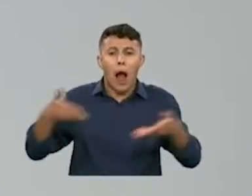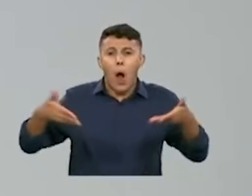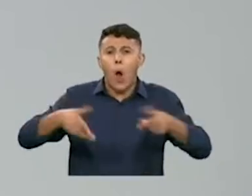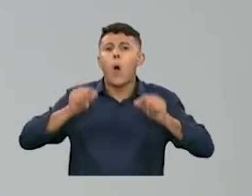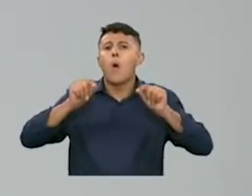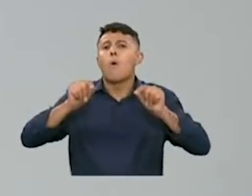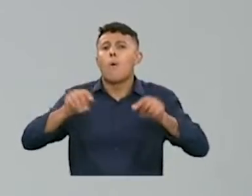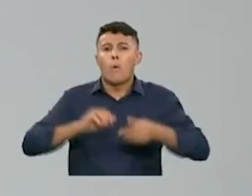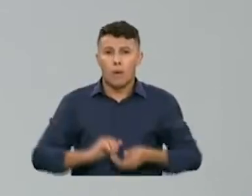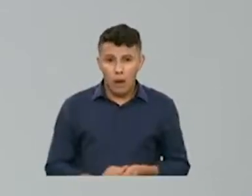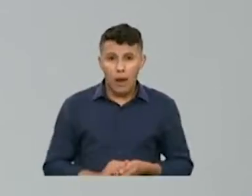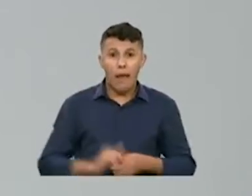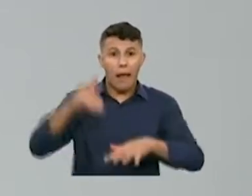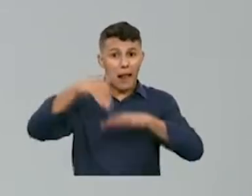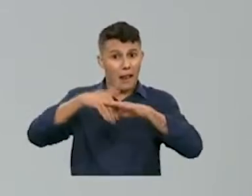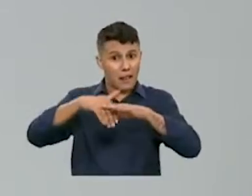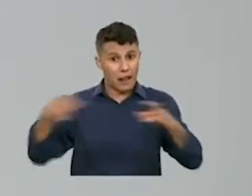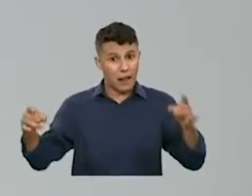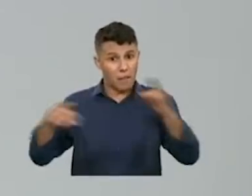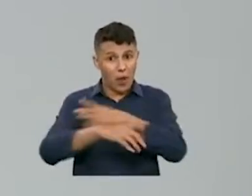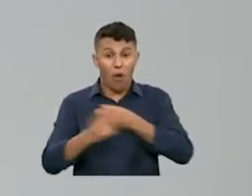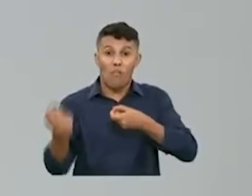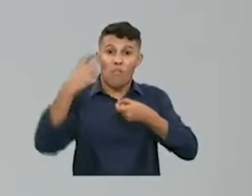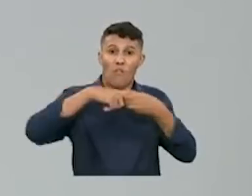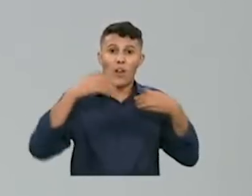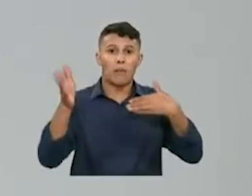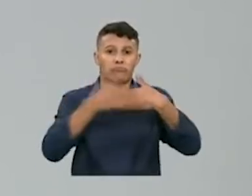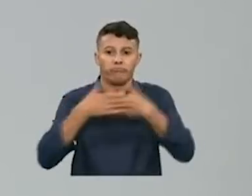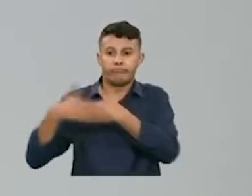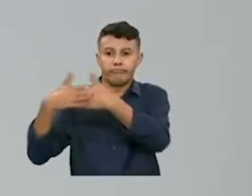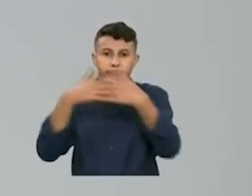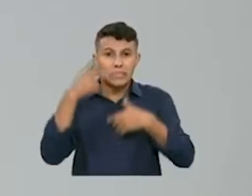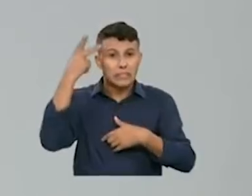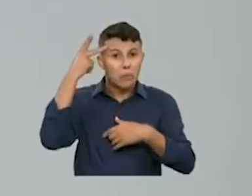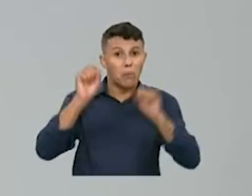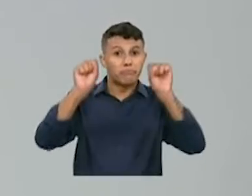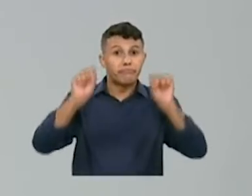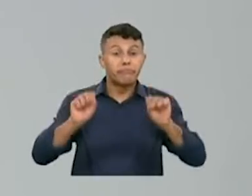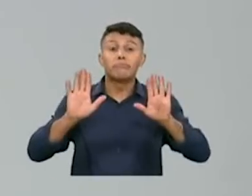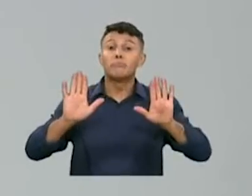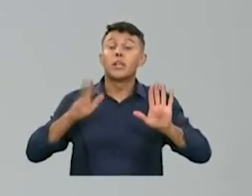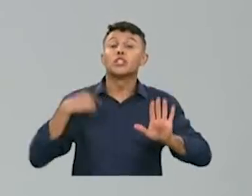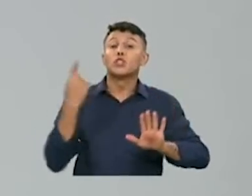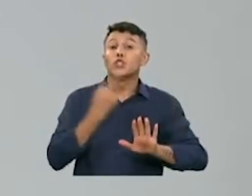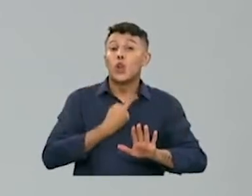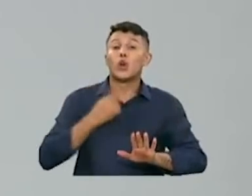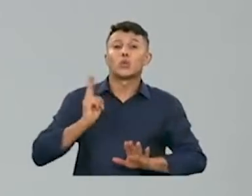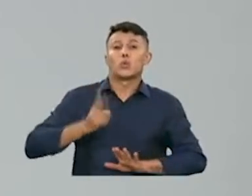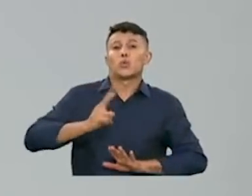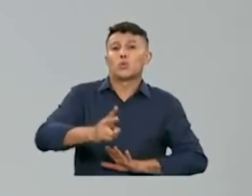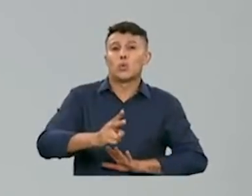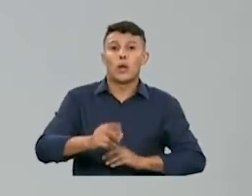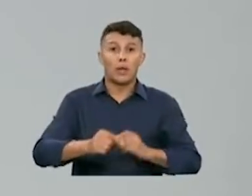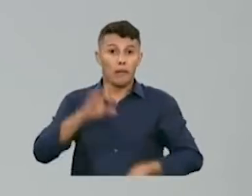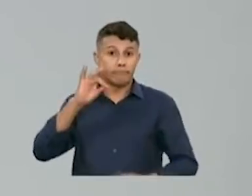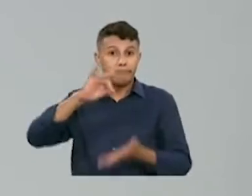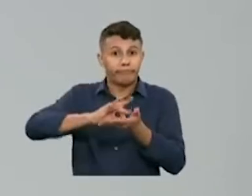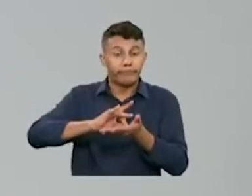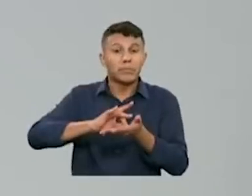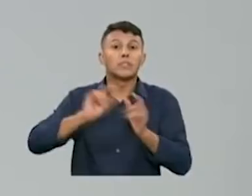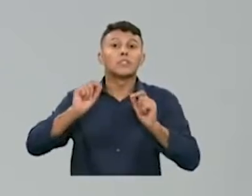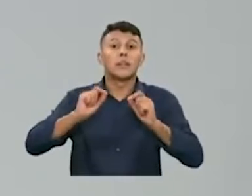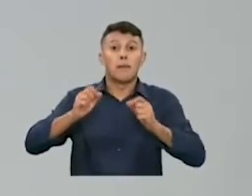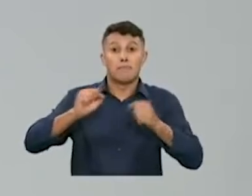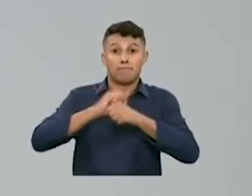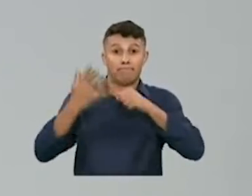que, passada a eleição, vai haver lockdown na cidade de São Paulo. Nós vamos continuar a tratar aqui a realidade da